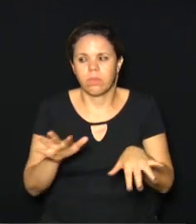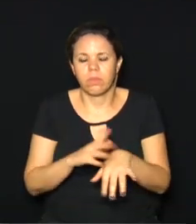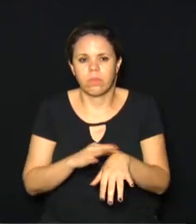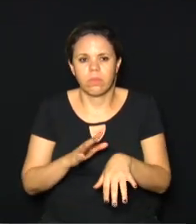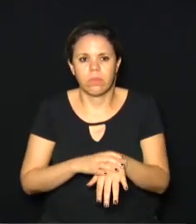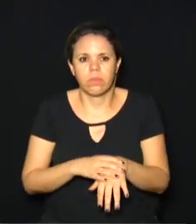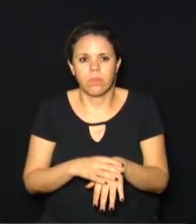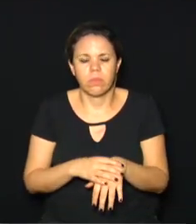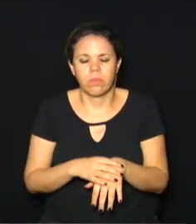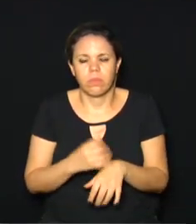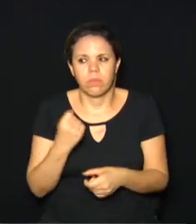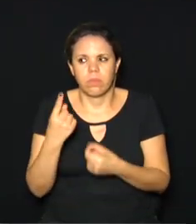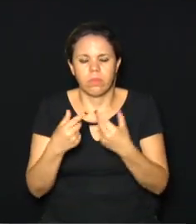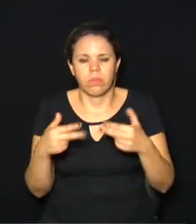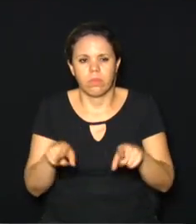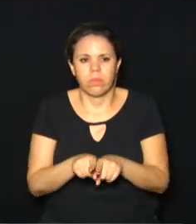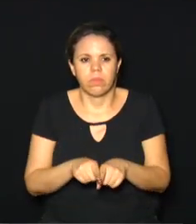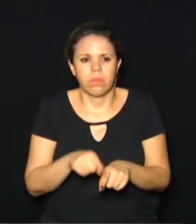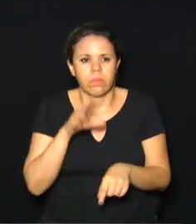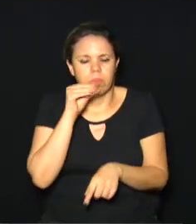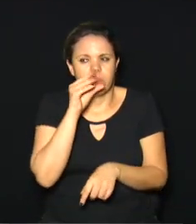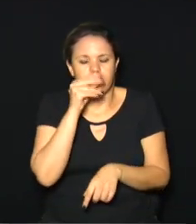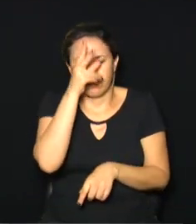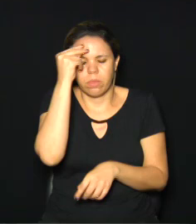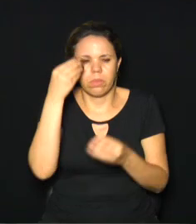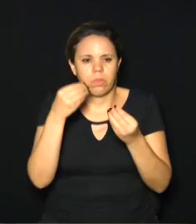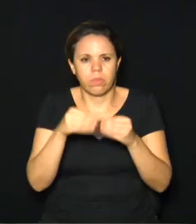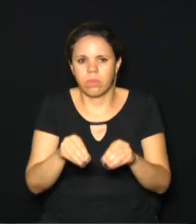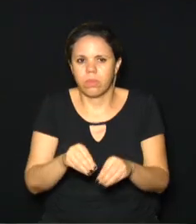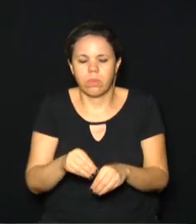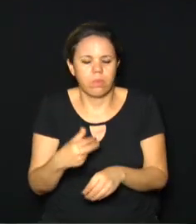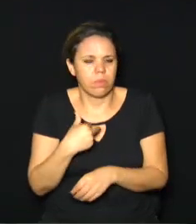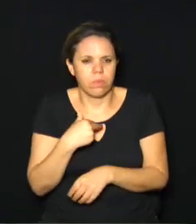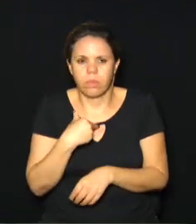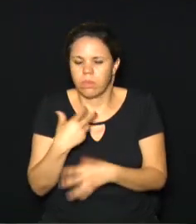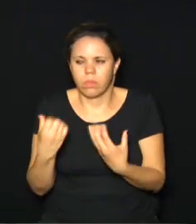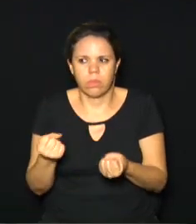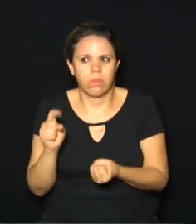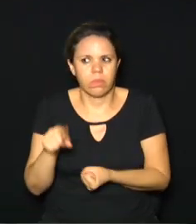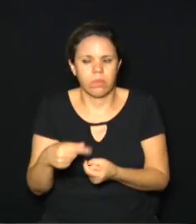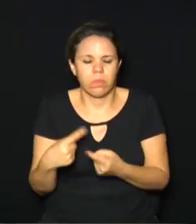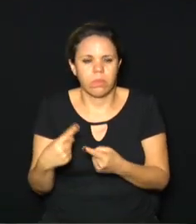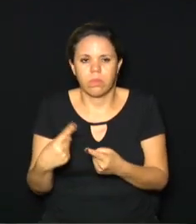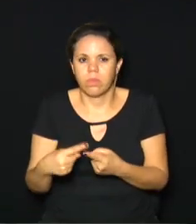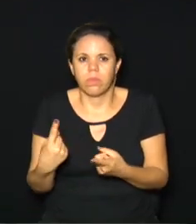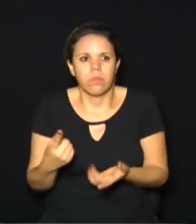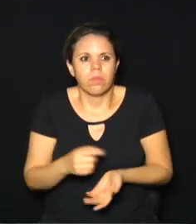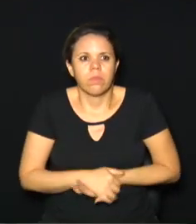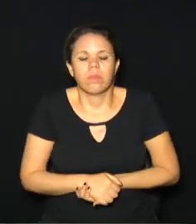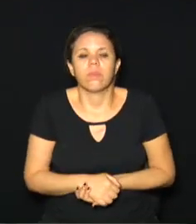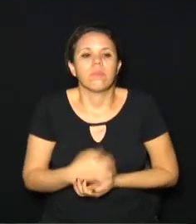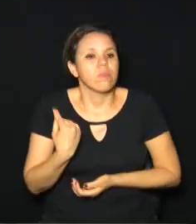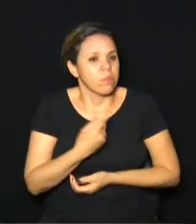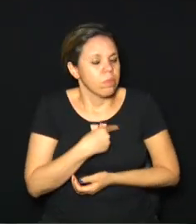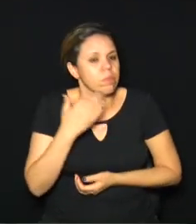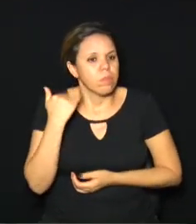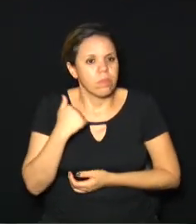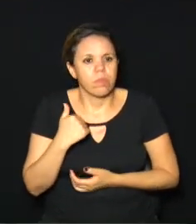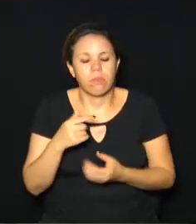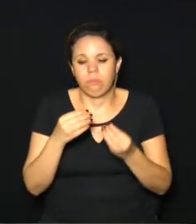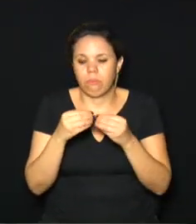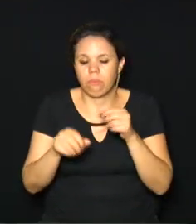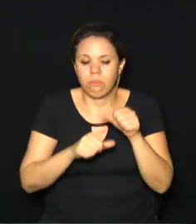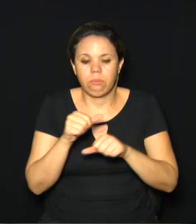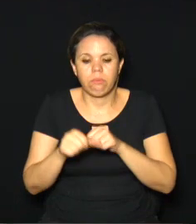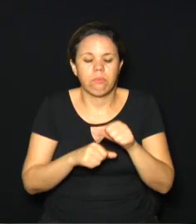uma situação excepcional dessa, o trabalhador vai ser prejudicado? Não podemos admitir isso, até porque nós sabemos que tudo isso tem um impacto,